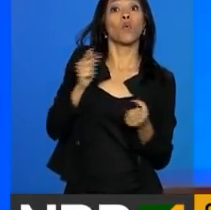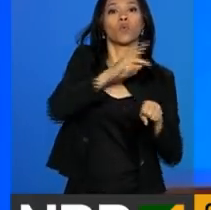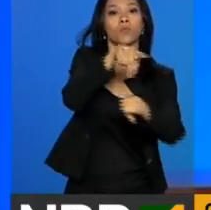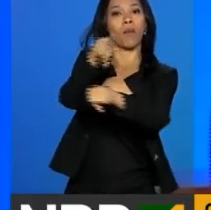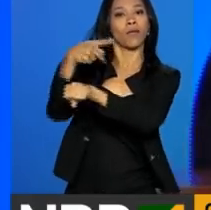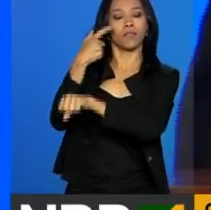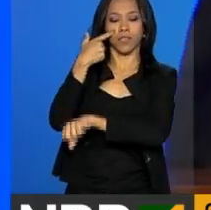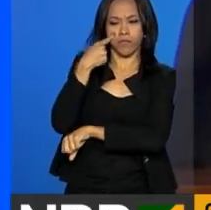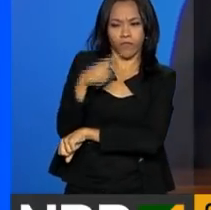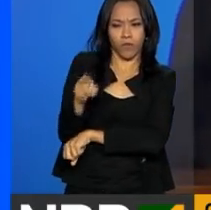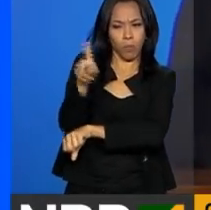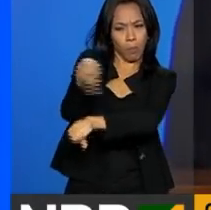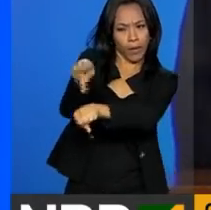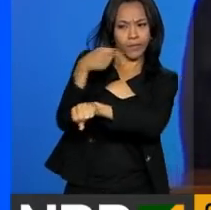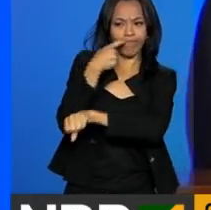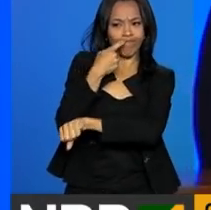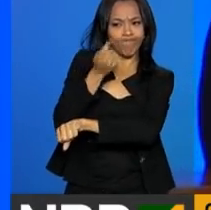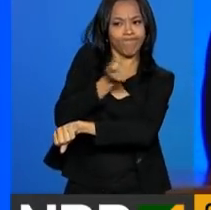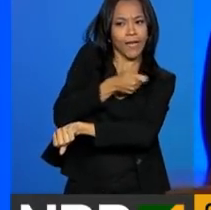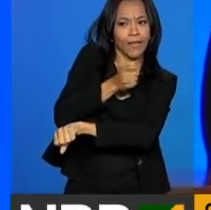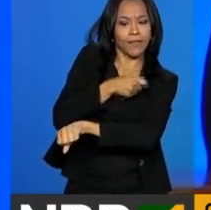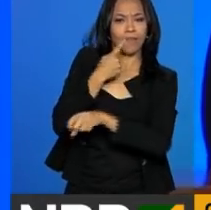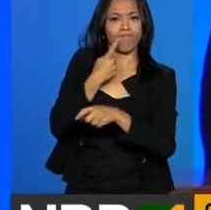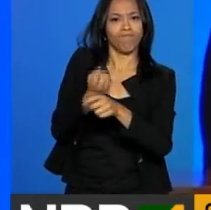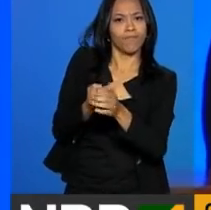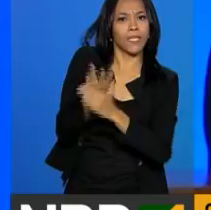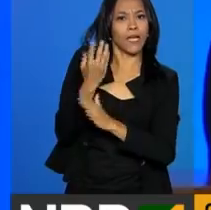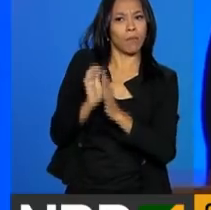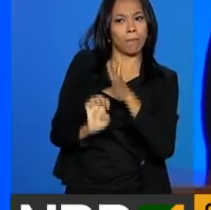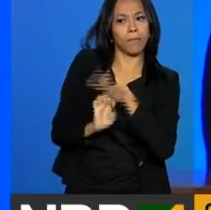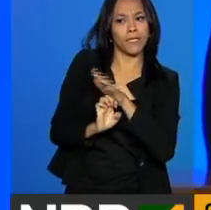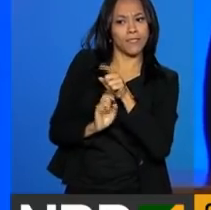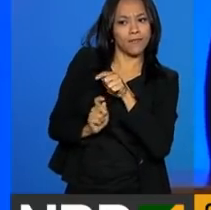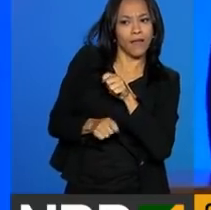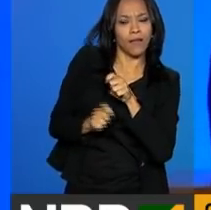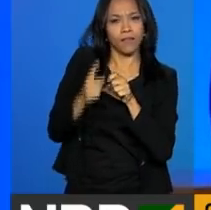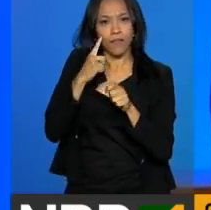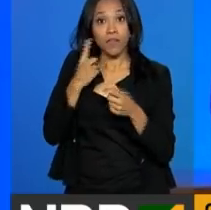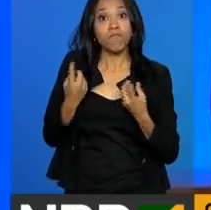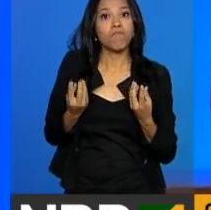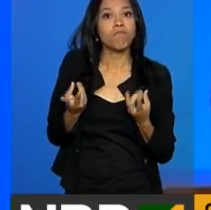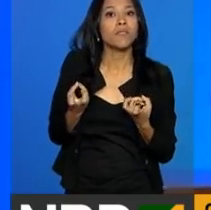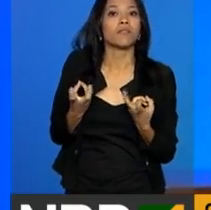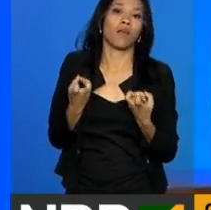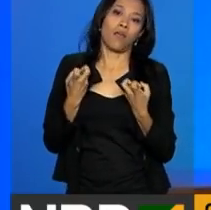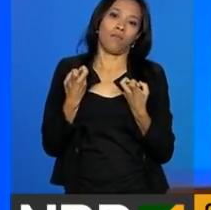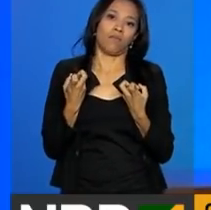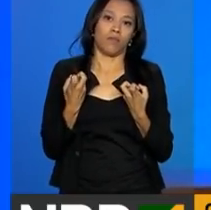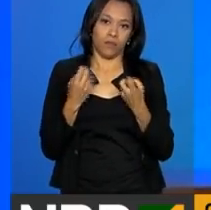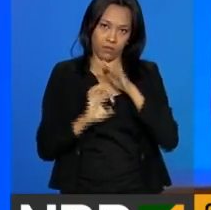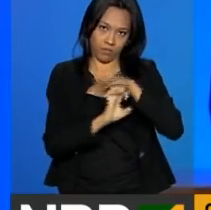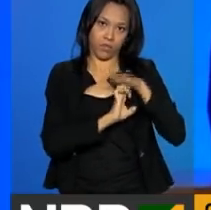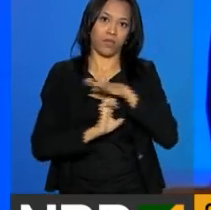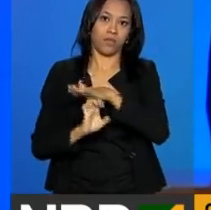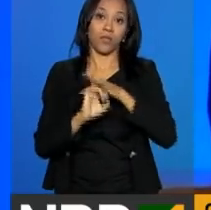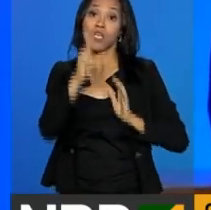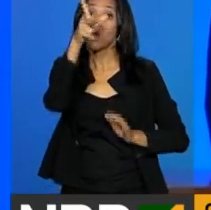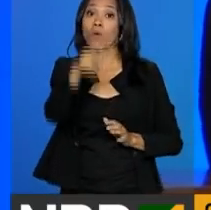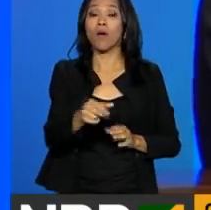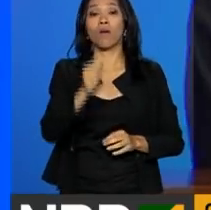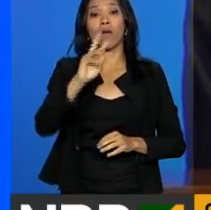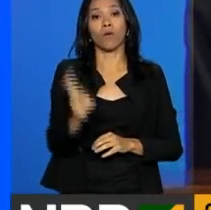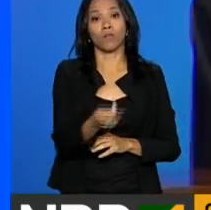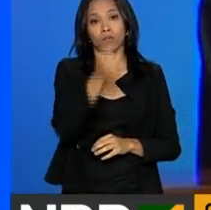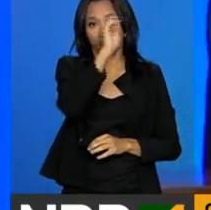verifica as possibilidades ou as potencialidades do país veja o que aconteceu é no brasil para nós darmos em